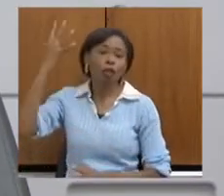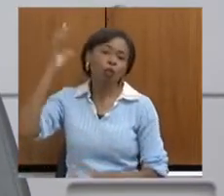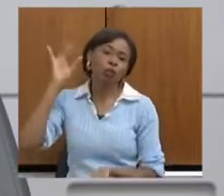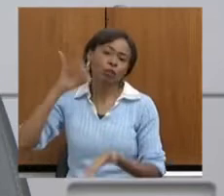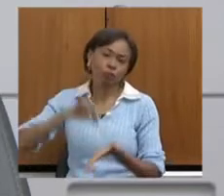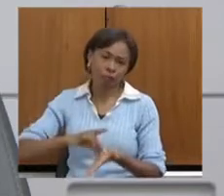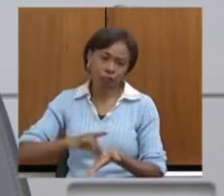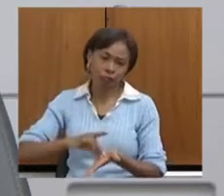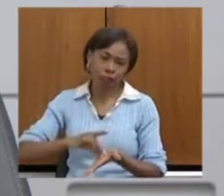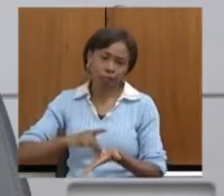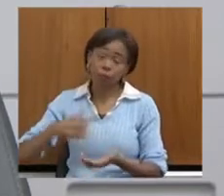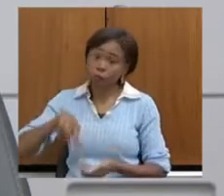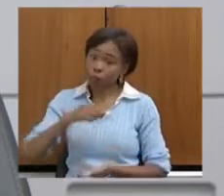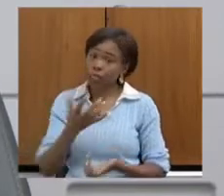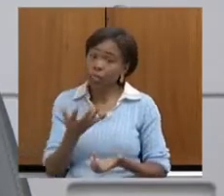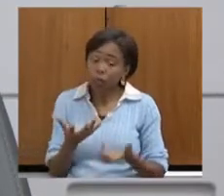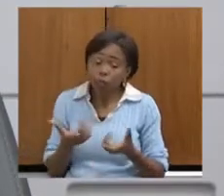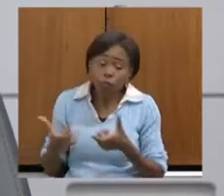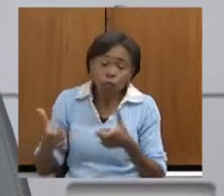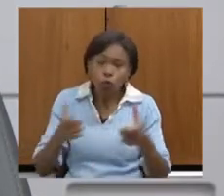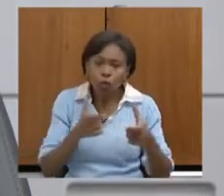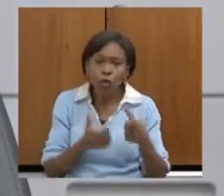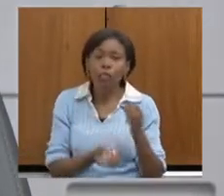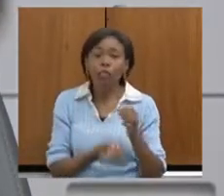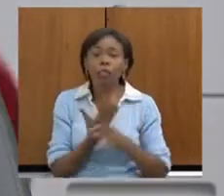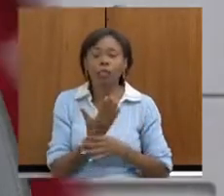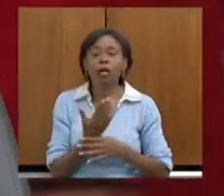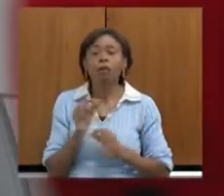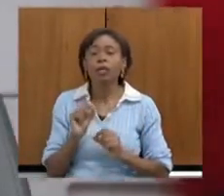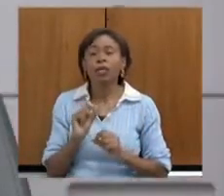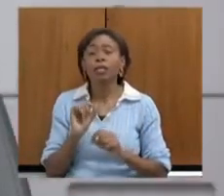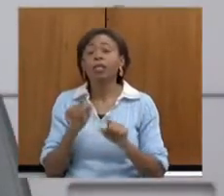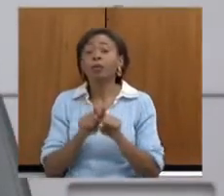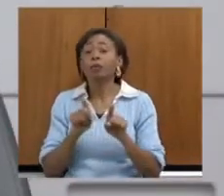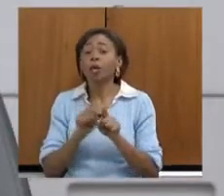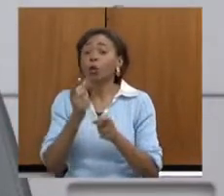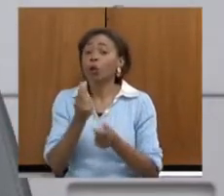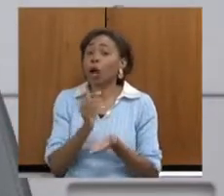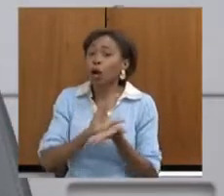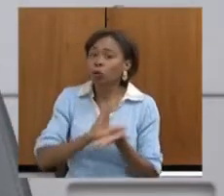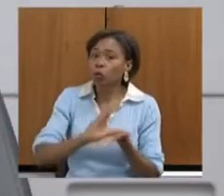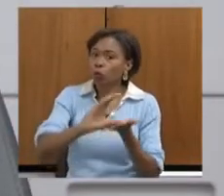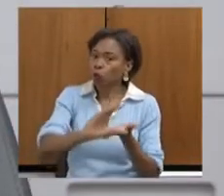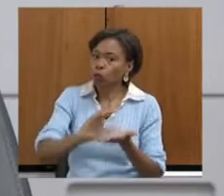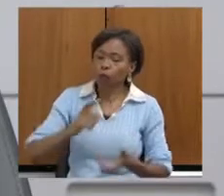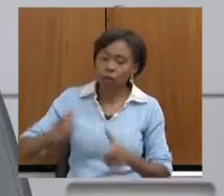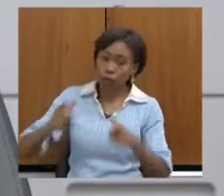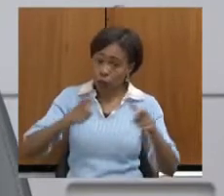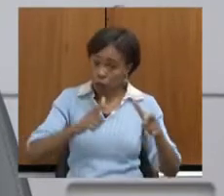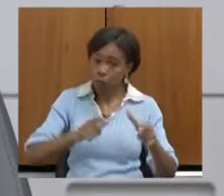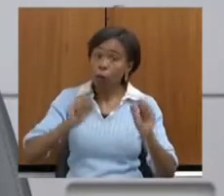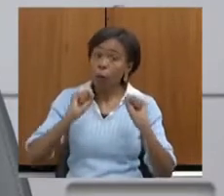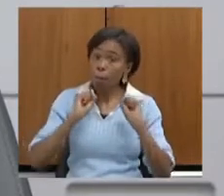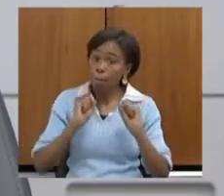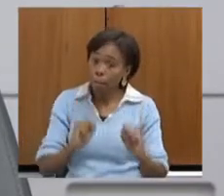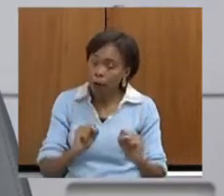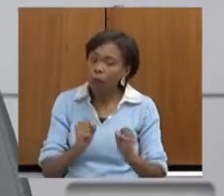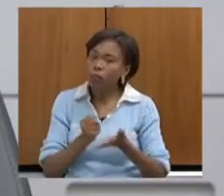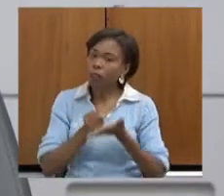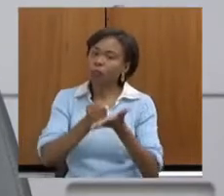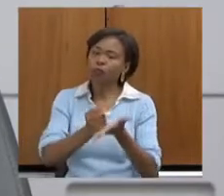trabalhamos pela criação desses espaços como para que os recursos destinados a espaços sejam relevantes e proporcionem